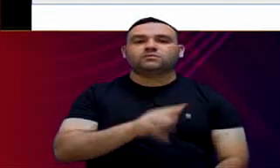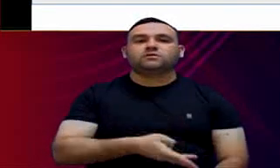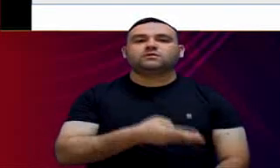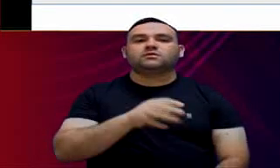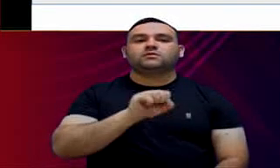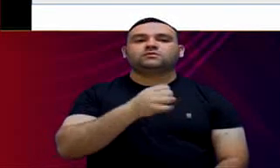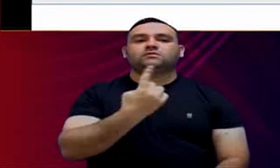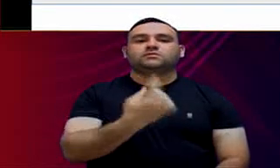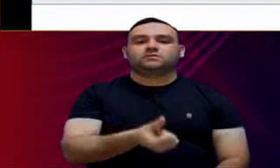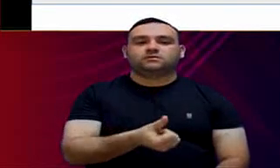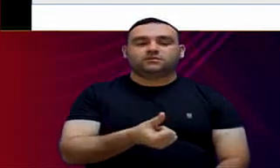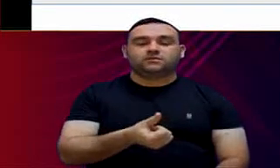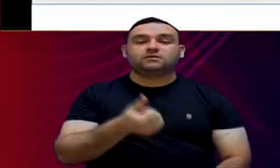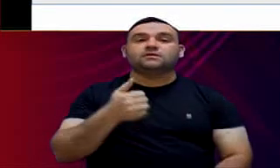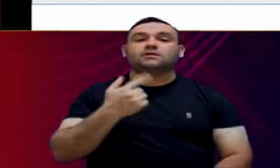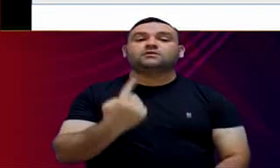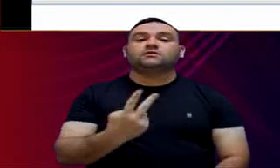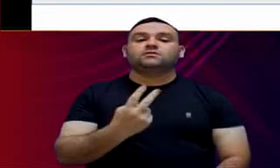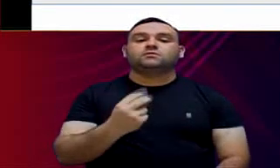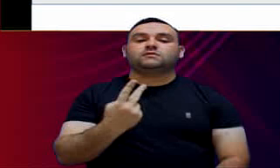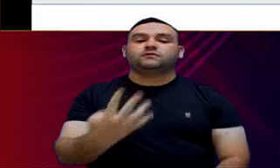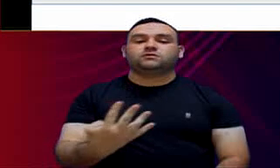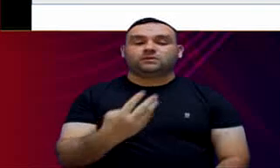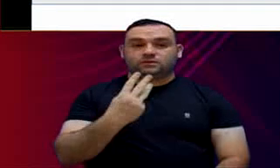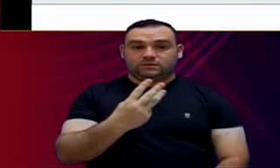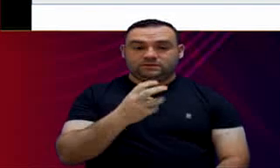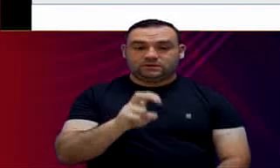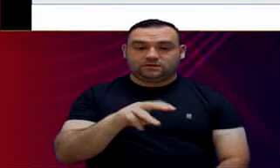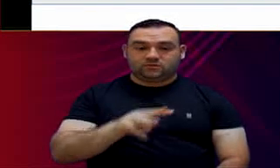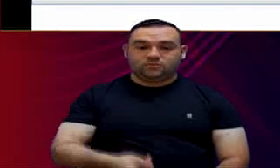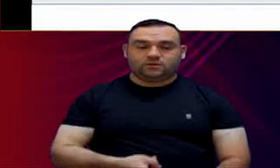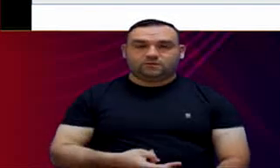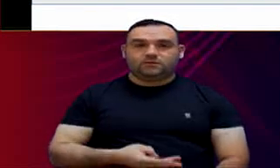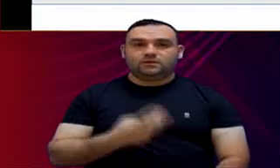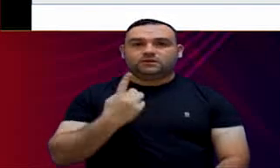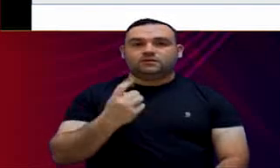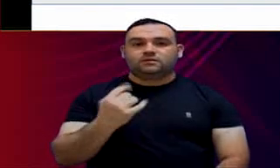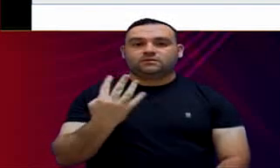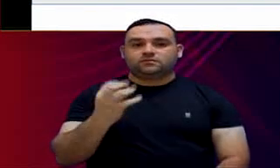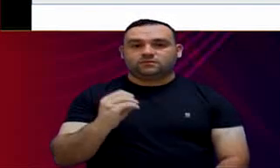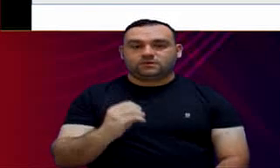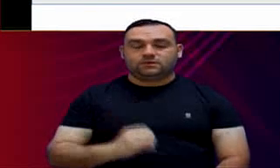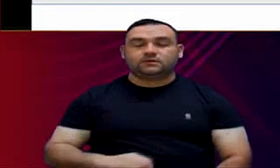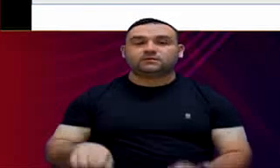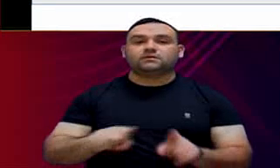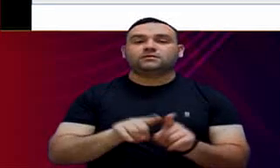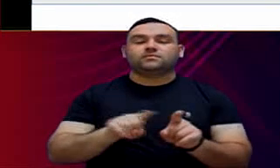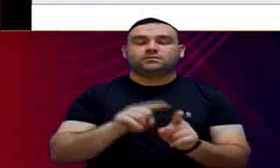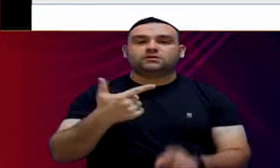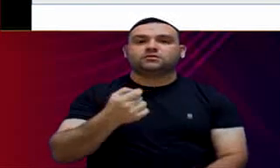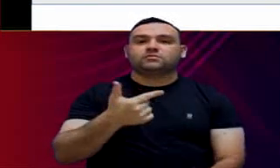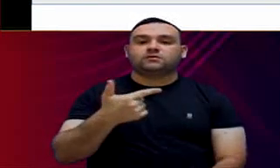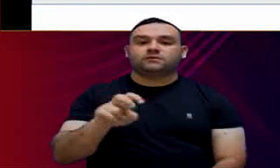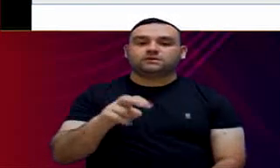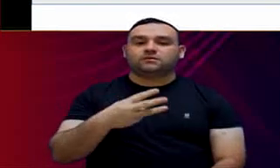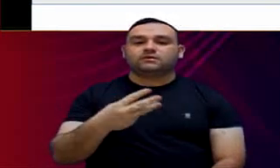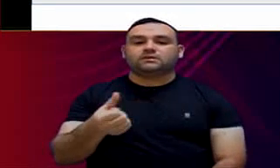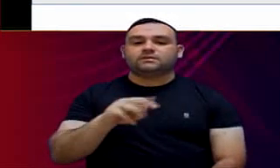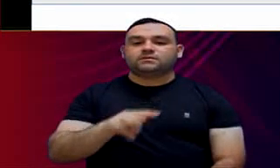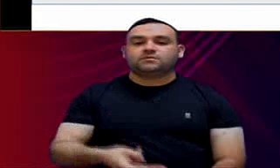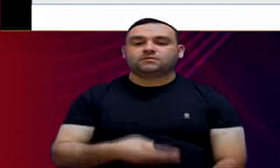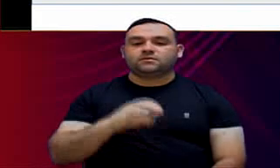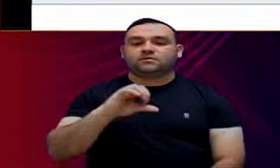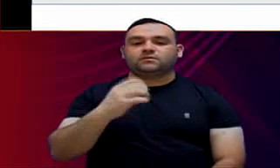816 2024 35 milhões 140 2025 36